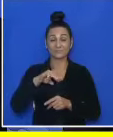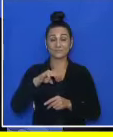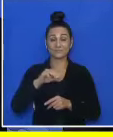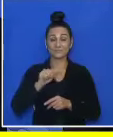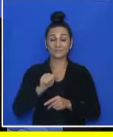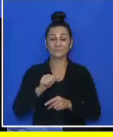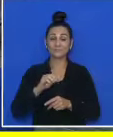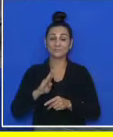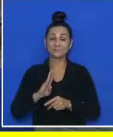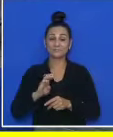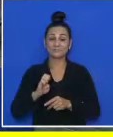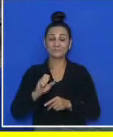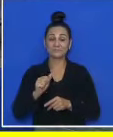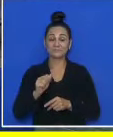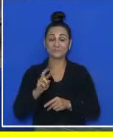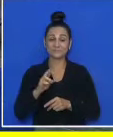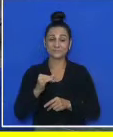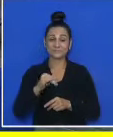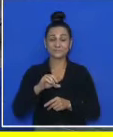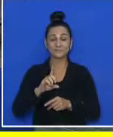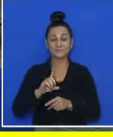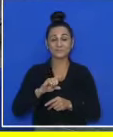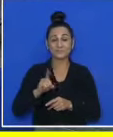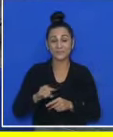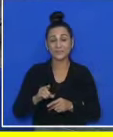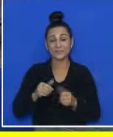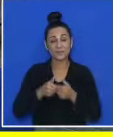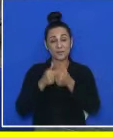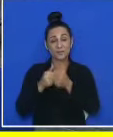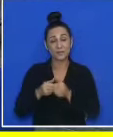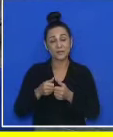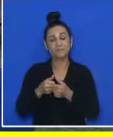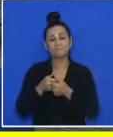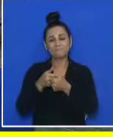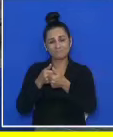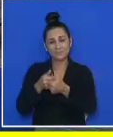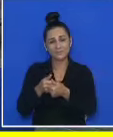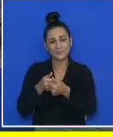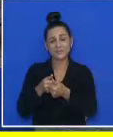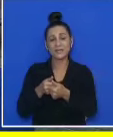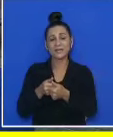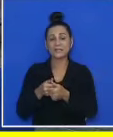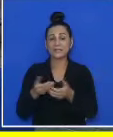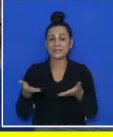Ferreira acompanharam este procedimento de perto e agora